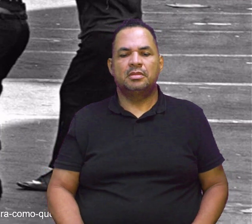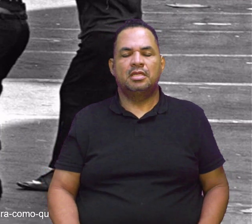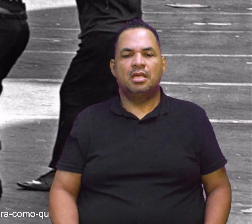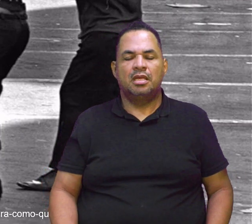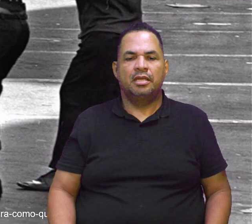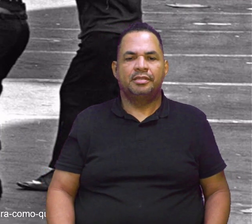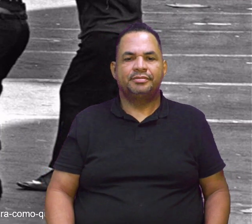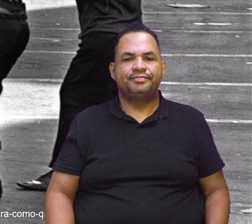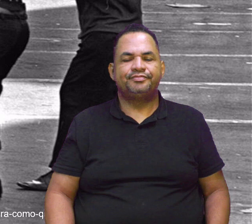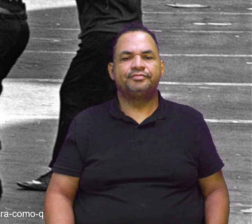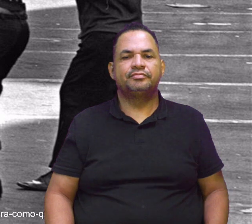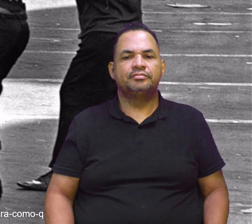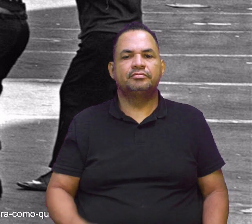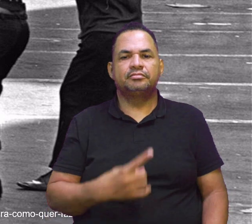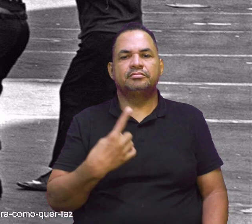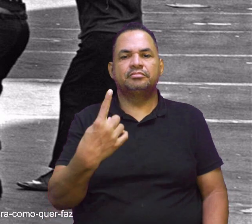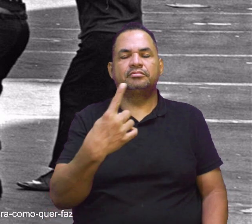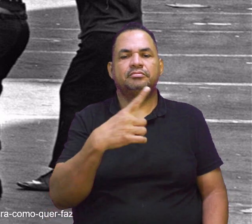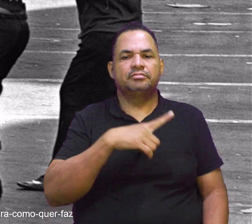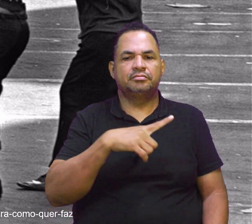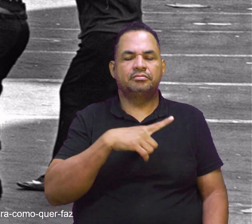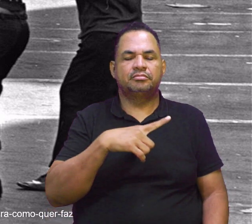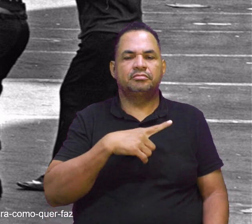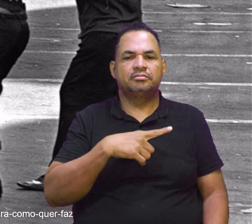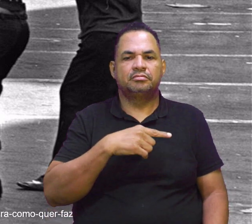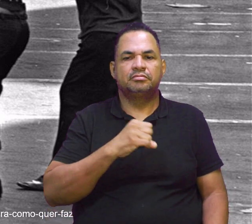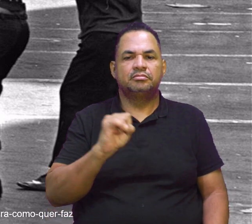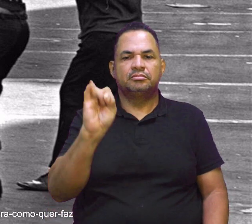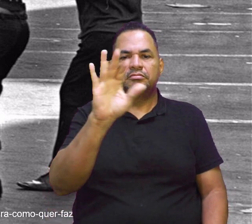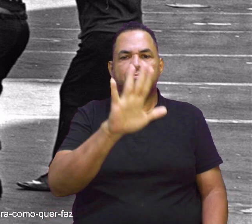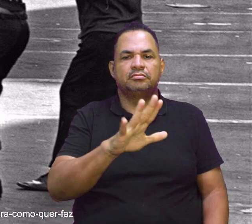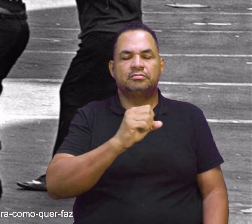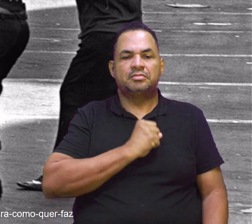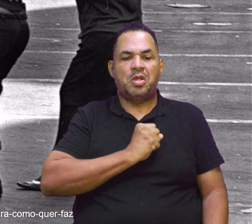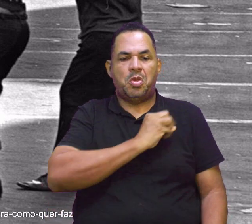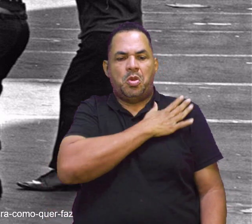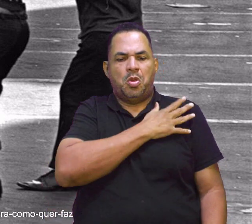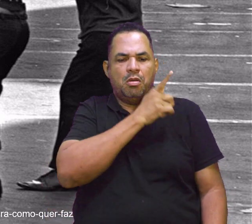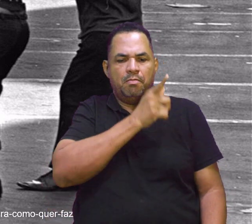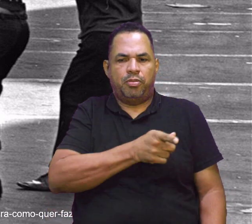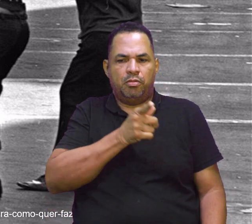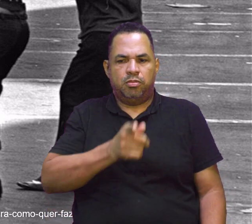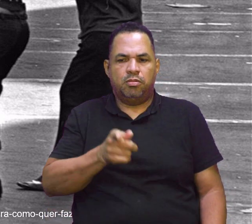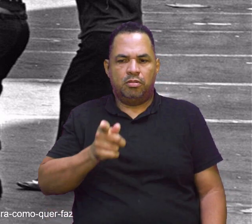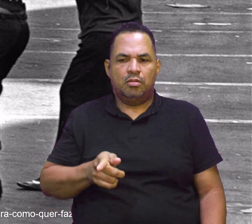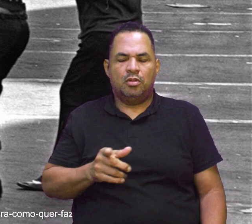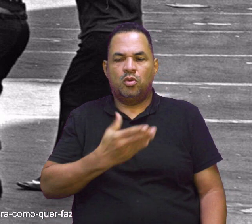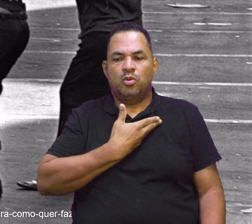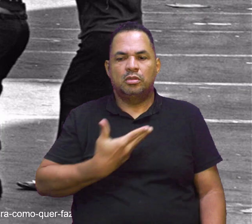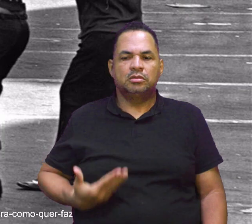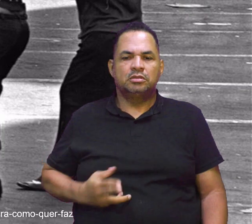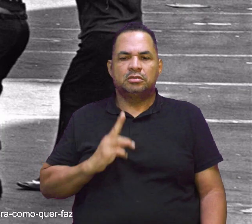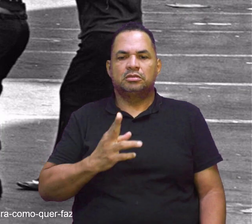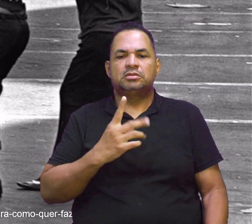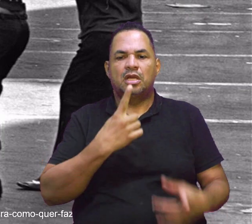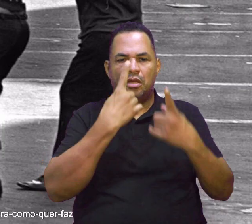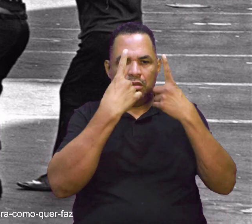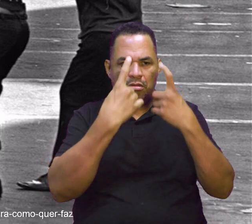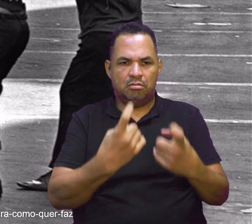temos aí uma imagem da ditadura, que o Estado ele sempre vai usar a violência para casos que